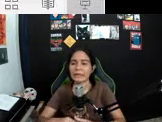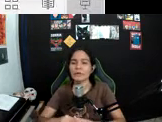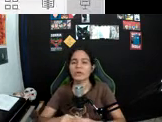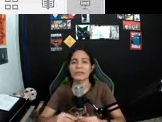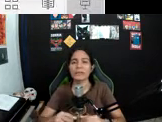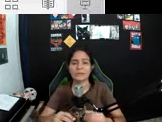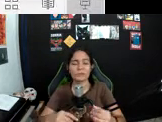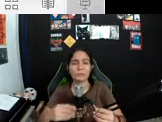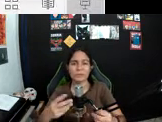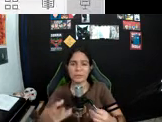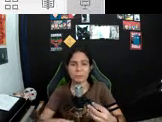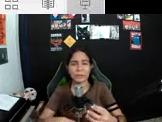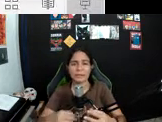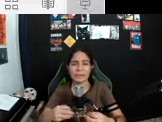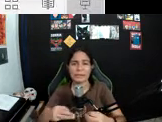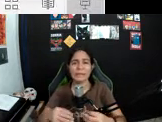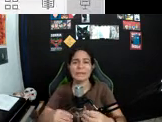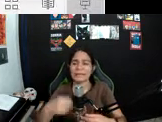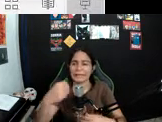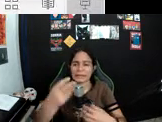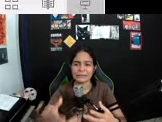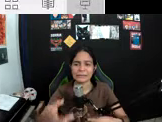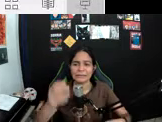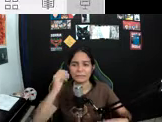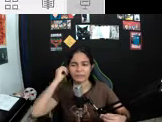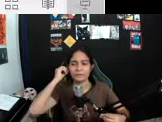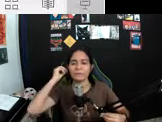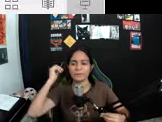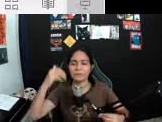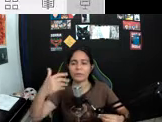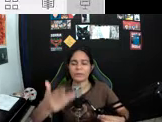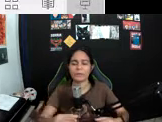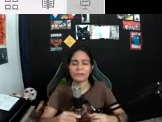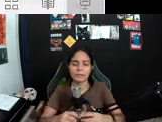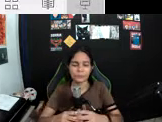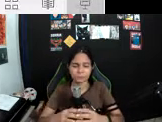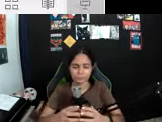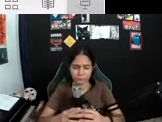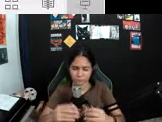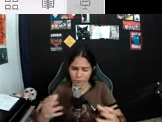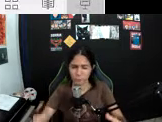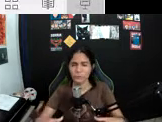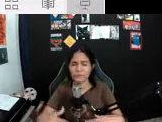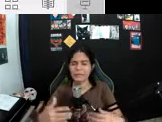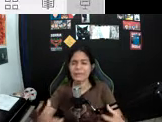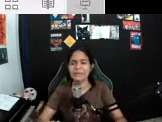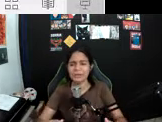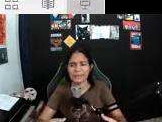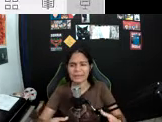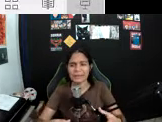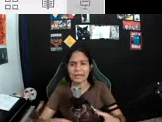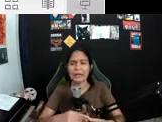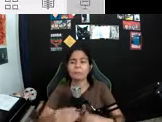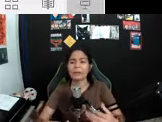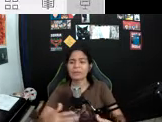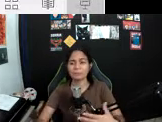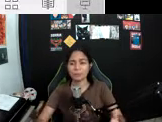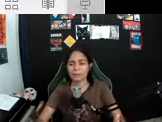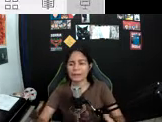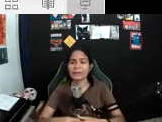já relatei hoje, né? Às vezes uma pessoa ela pode até ser agressiva, né? Verbalmente falando com você, lhe